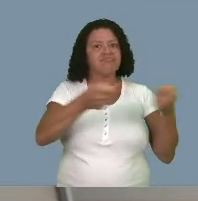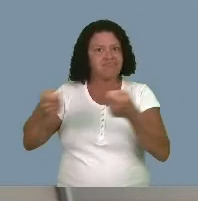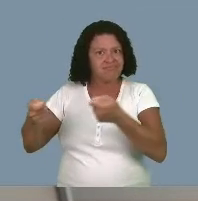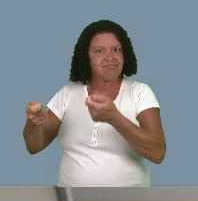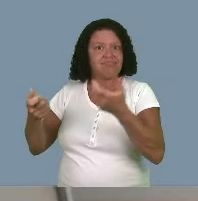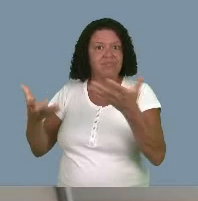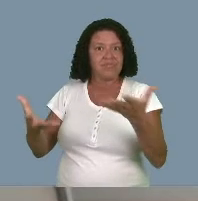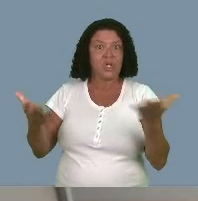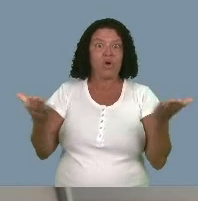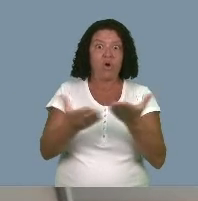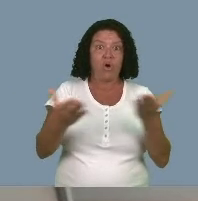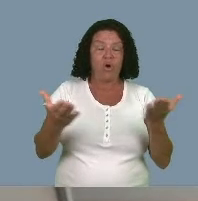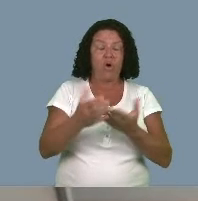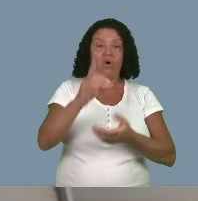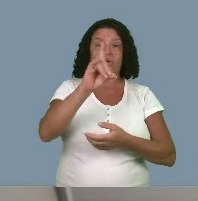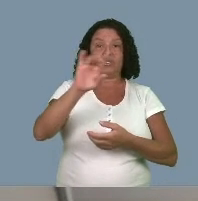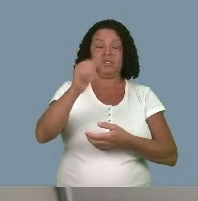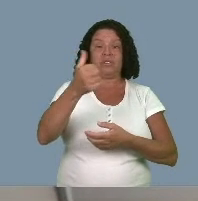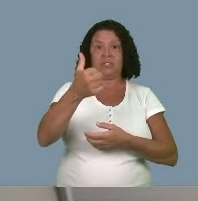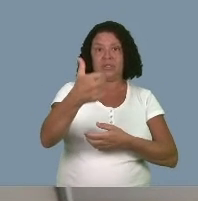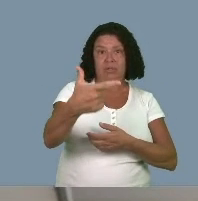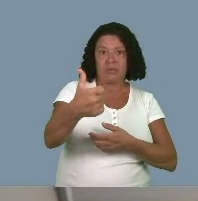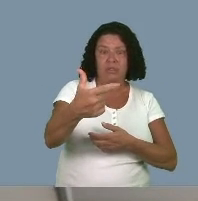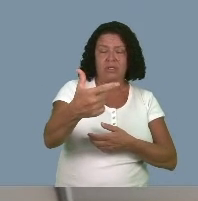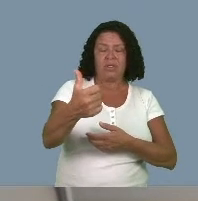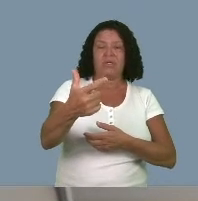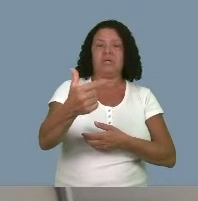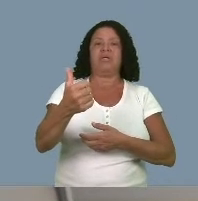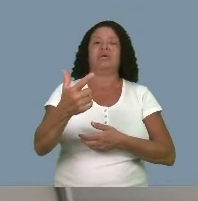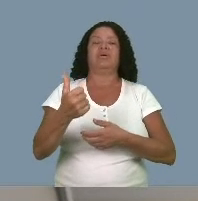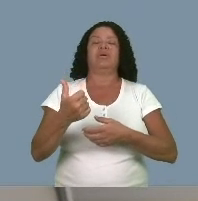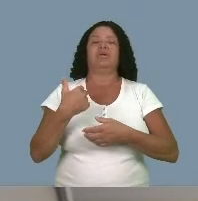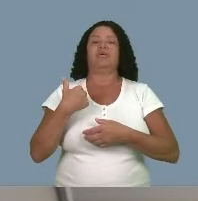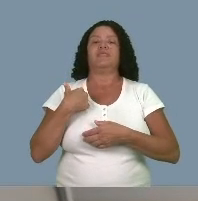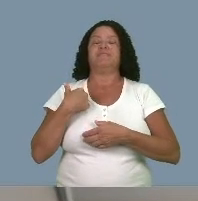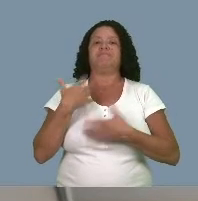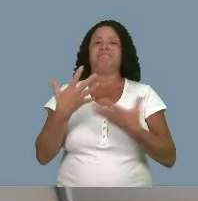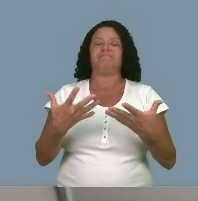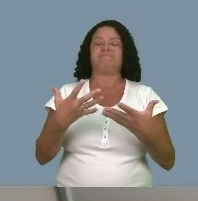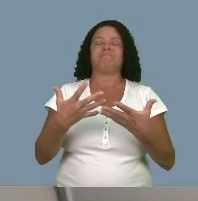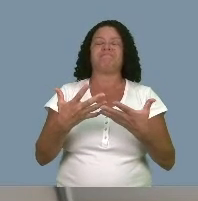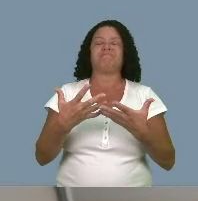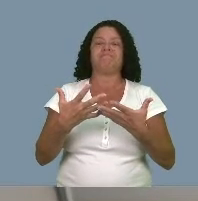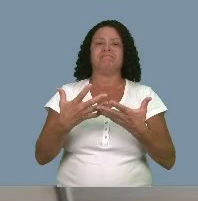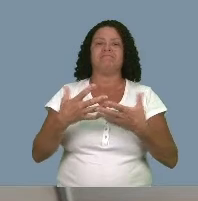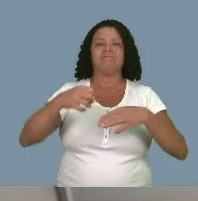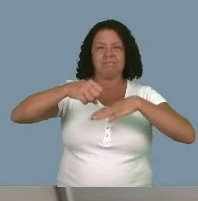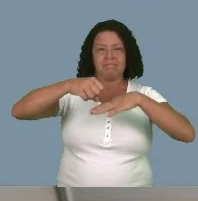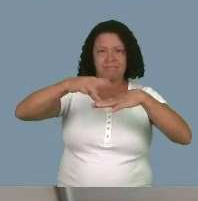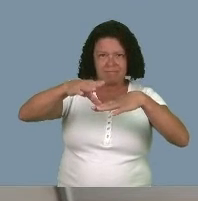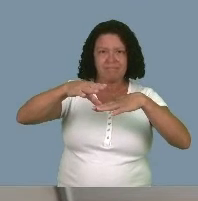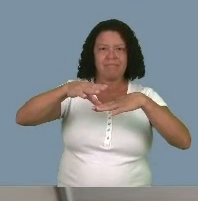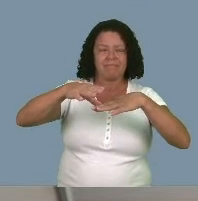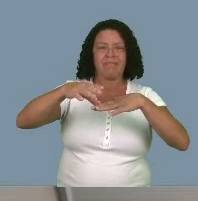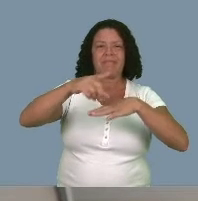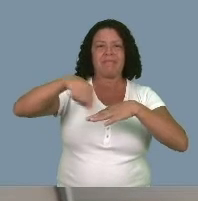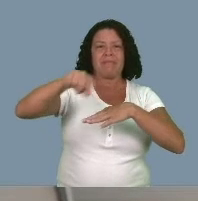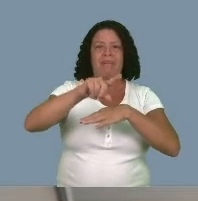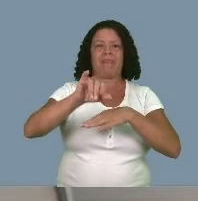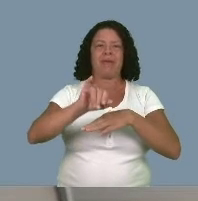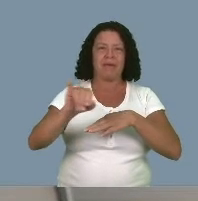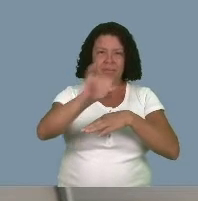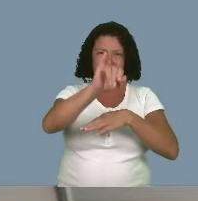Hoje, no dia 12, eu quis trazer uma mensagem muito importante que